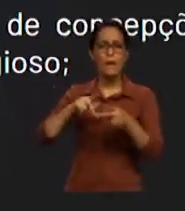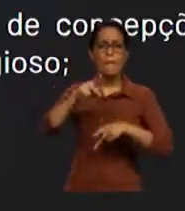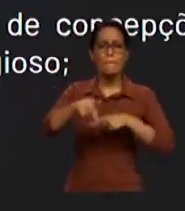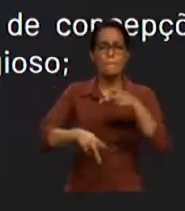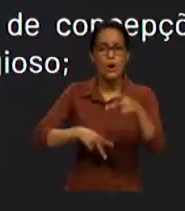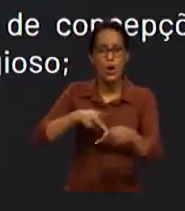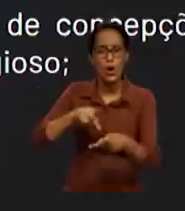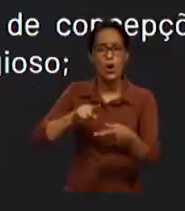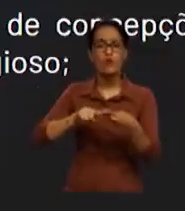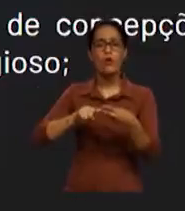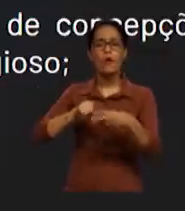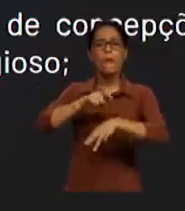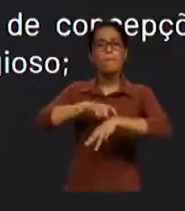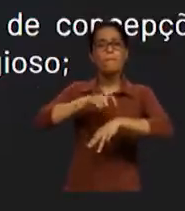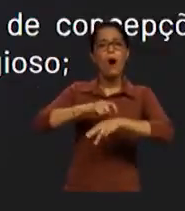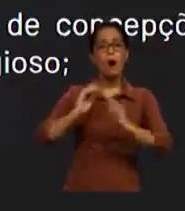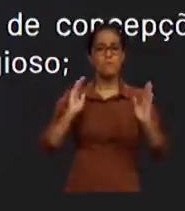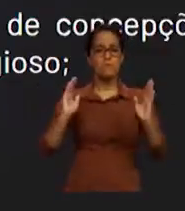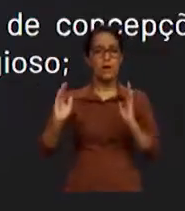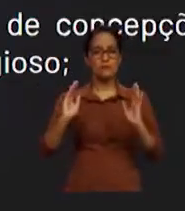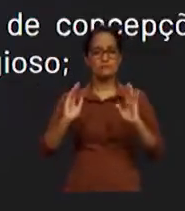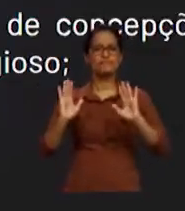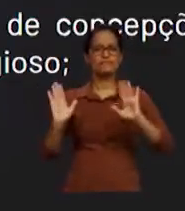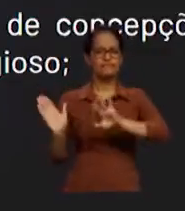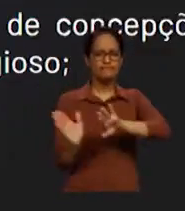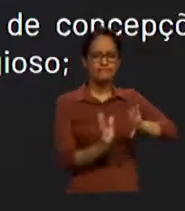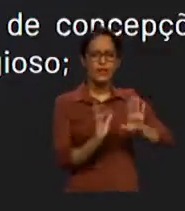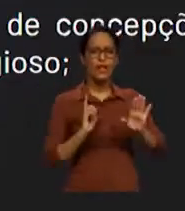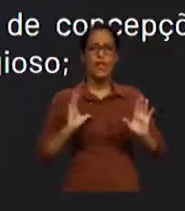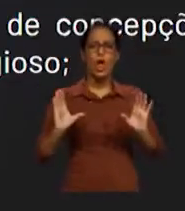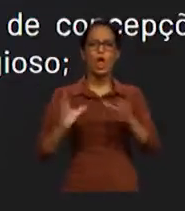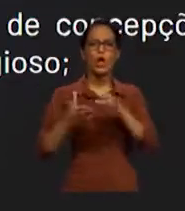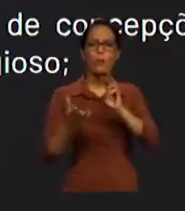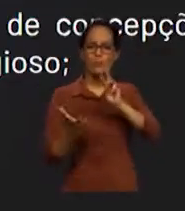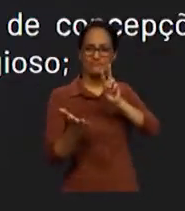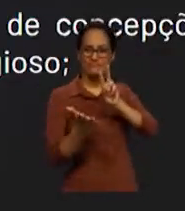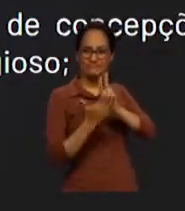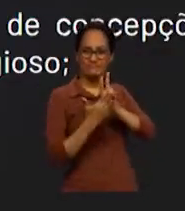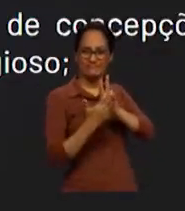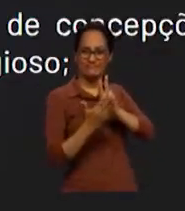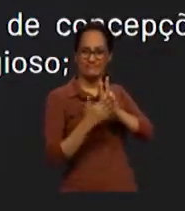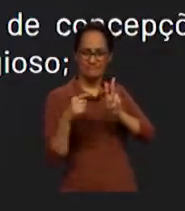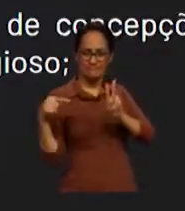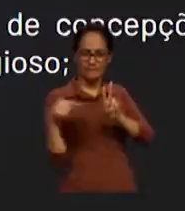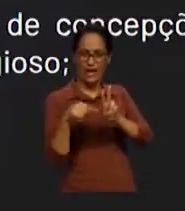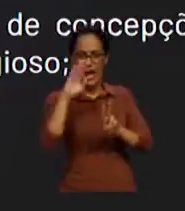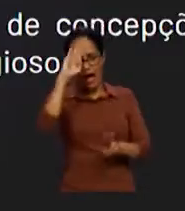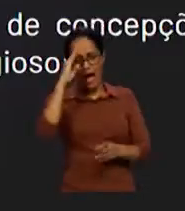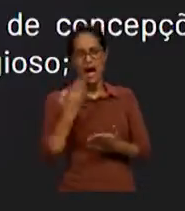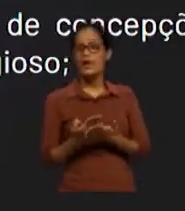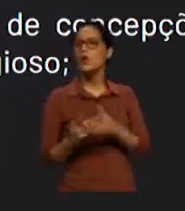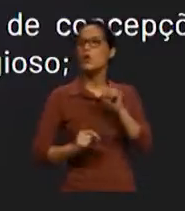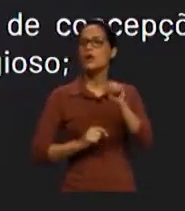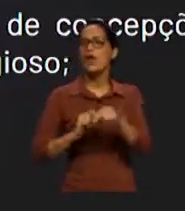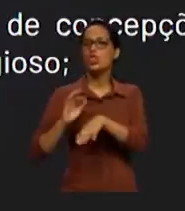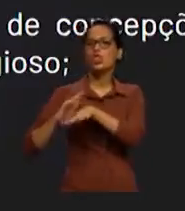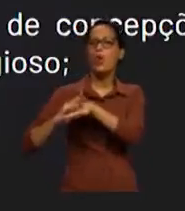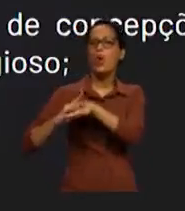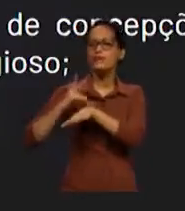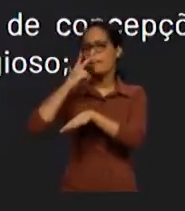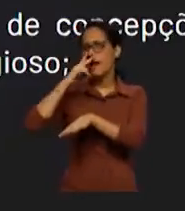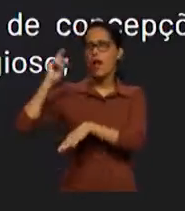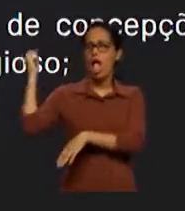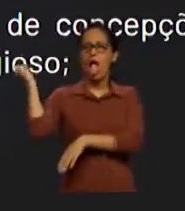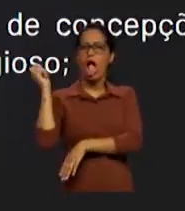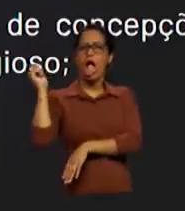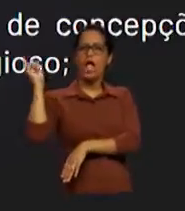alguns povos, principalmente os indígenas, elas acreditavam que doença era o quê? Castigo divino. Se